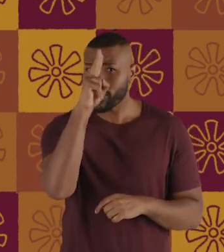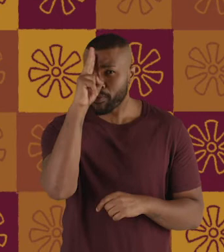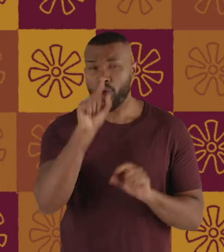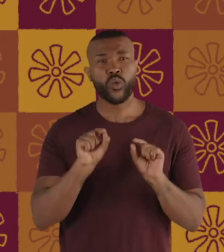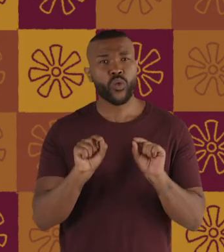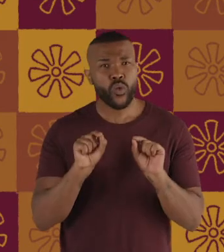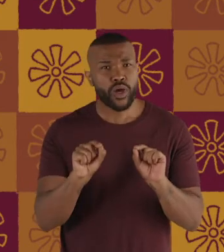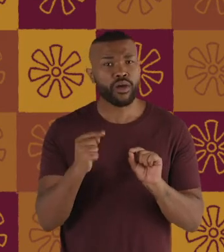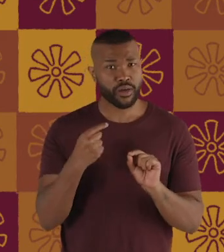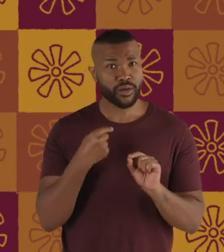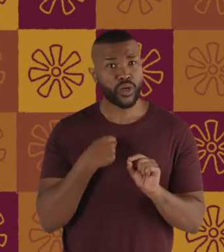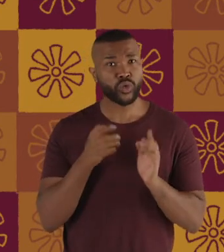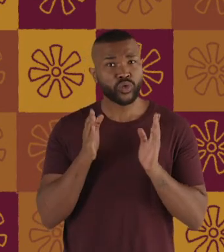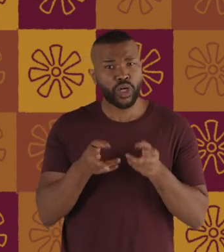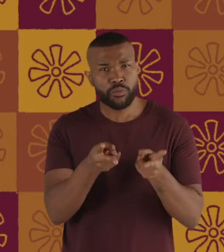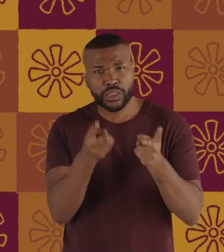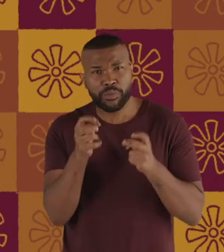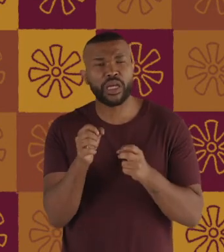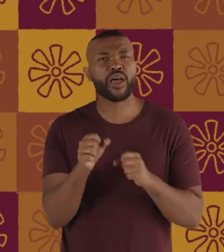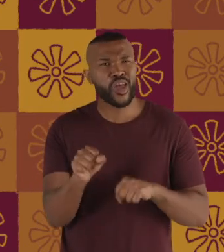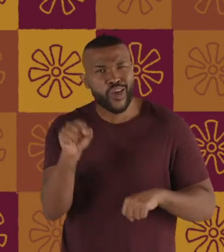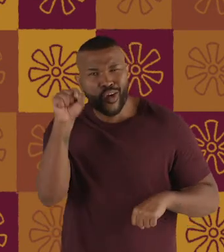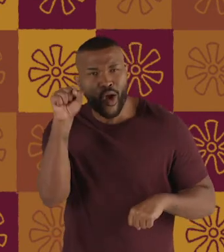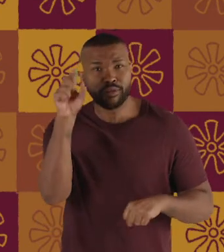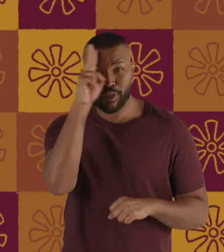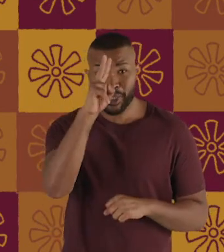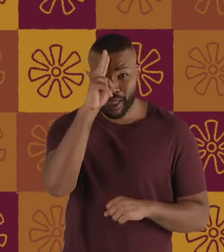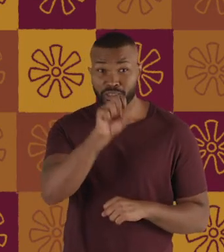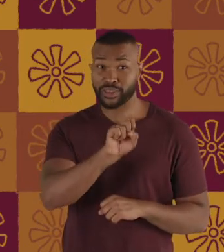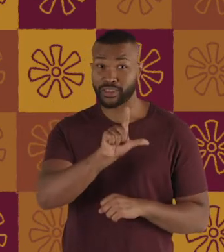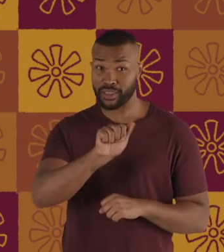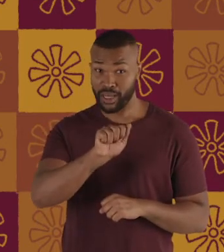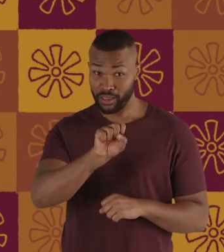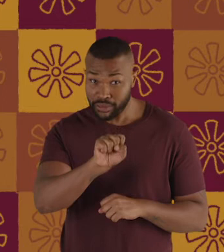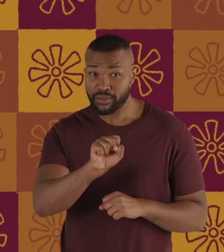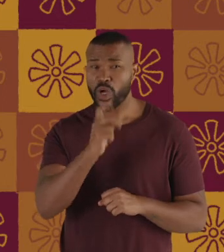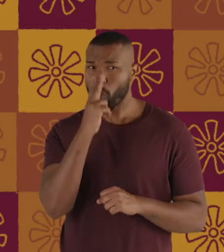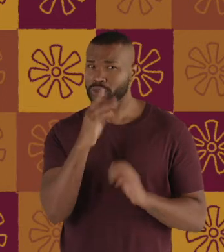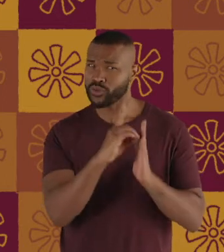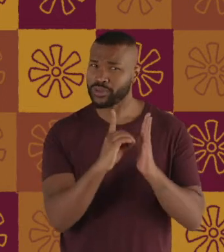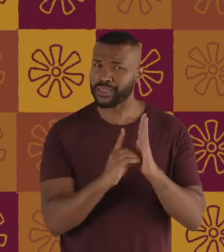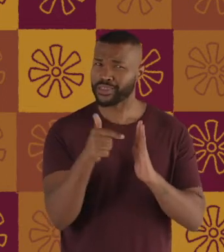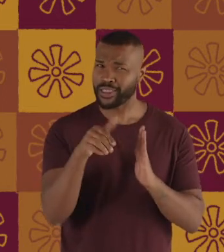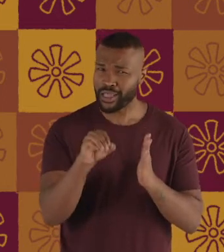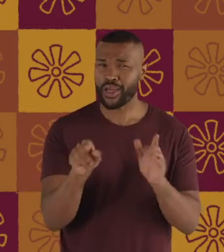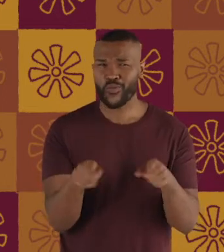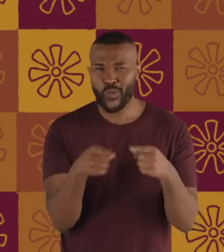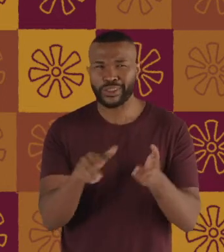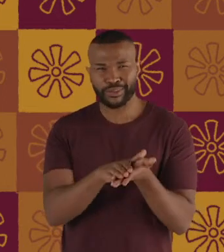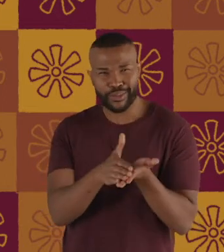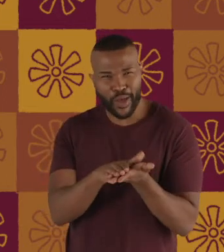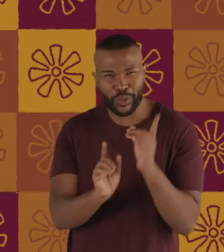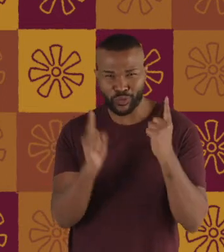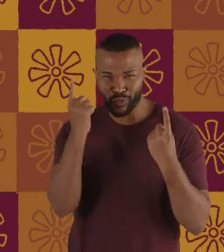escolho lembrar que, desde que vi Os Heróis da Liberdade, de Silas de Oliveira, acho que em 70, Samba